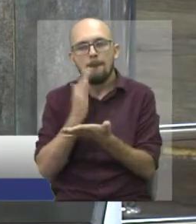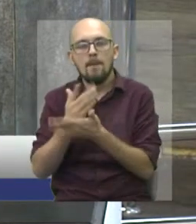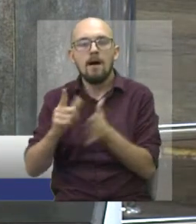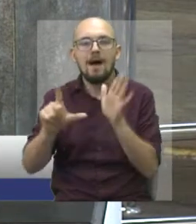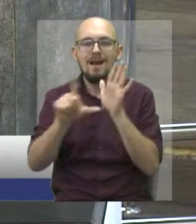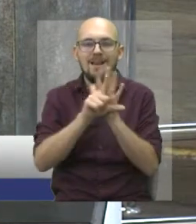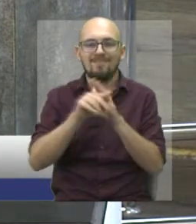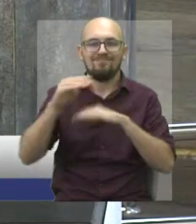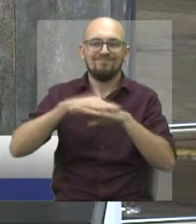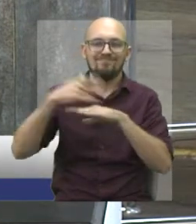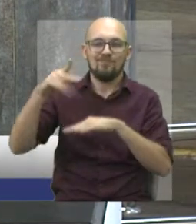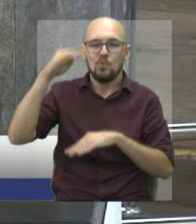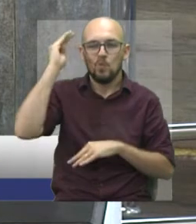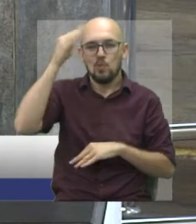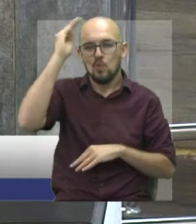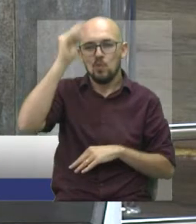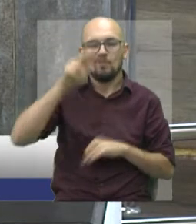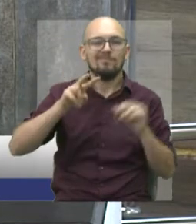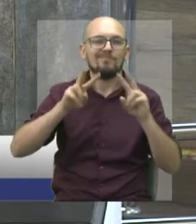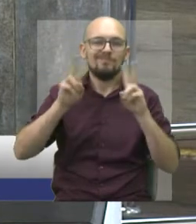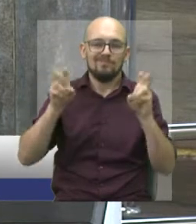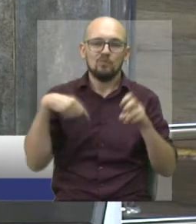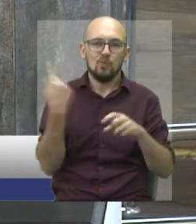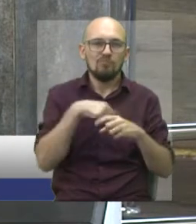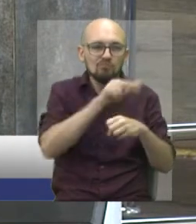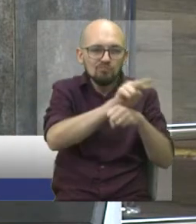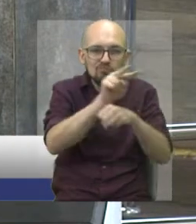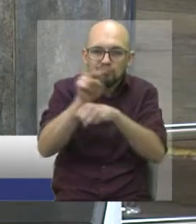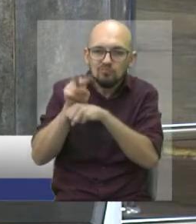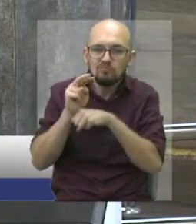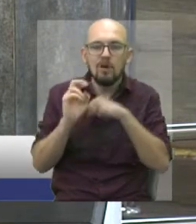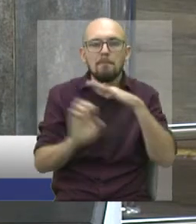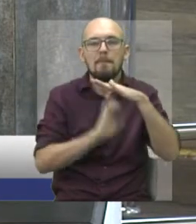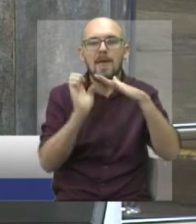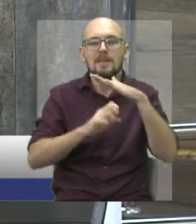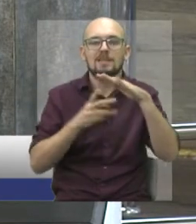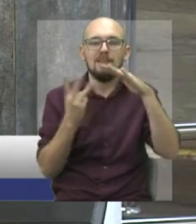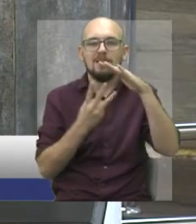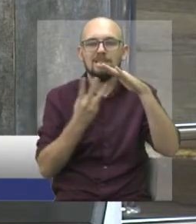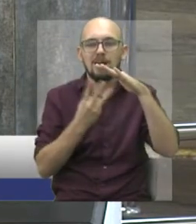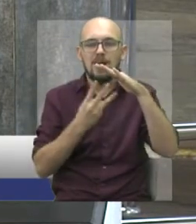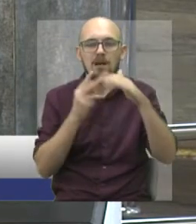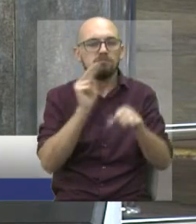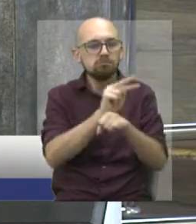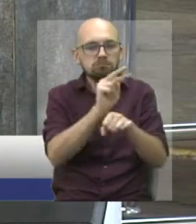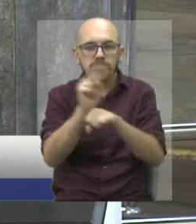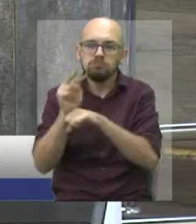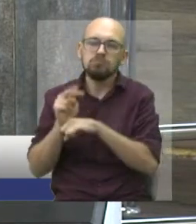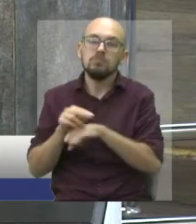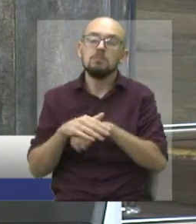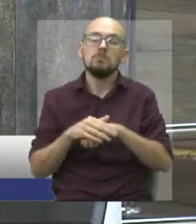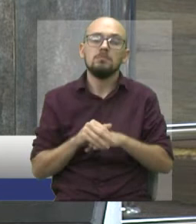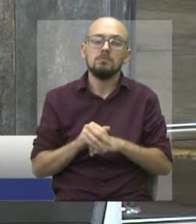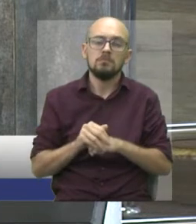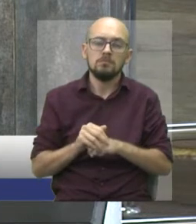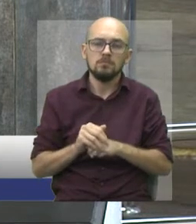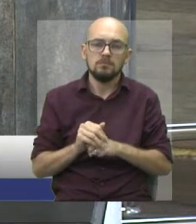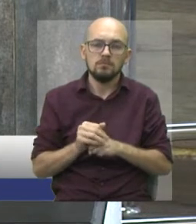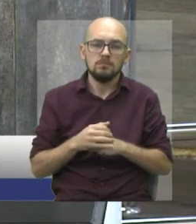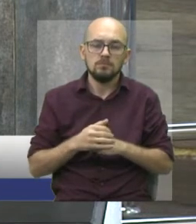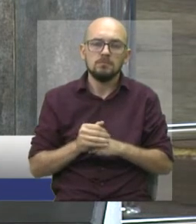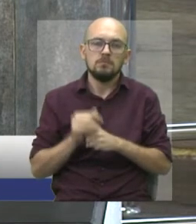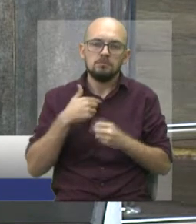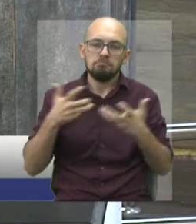do vereador Tuco, quanto a nós podemos fiscalizar aí as empreiteiras. Antes de mais nada, eu quero também